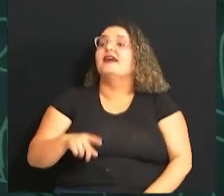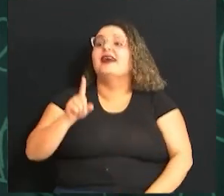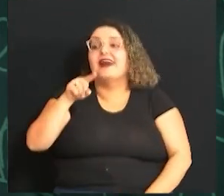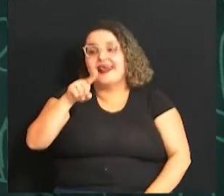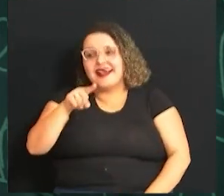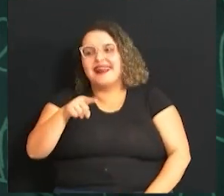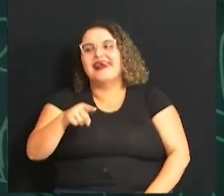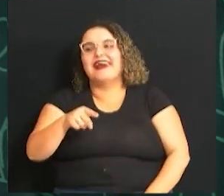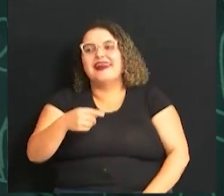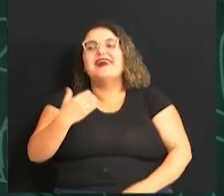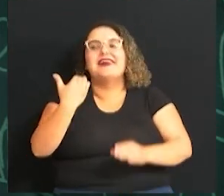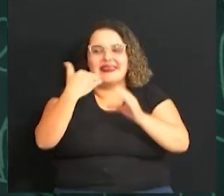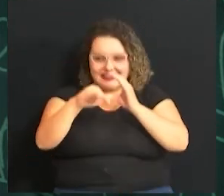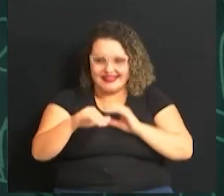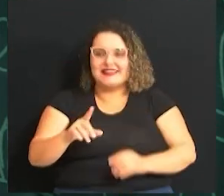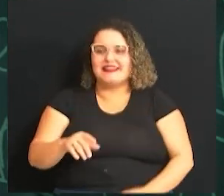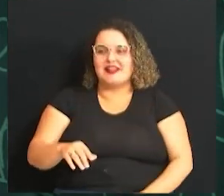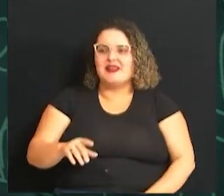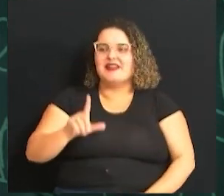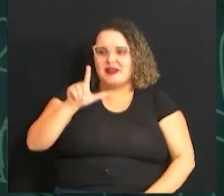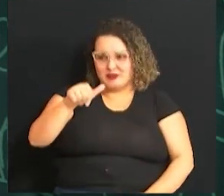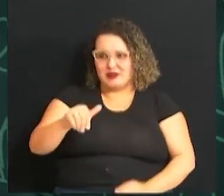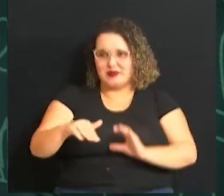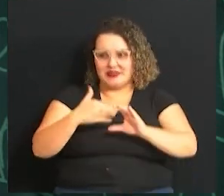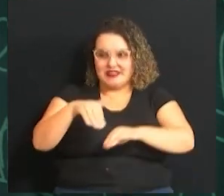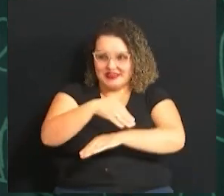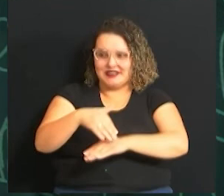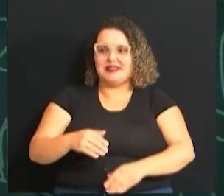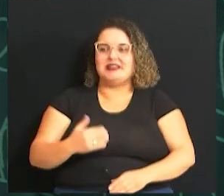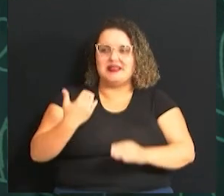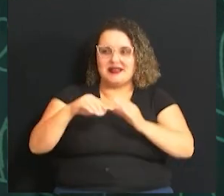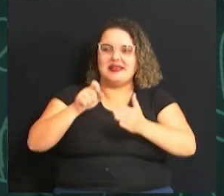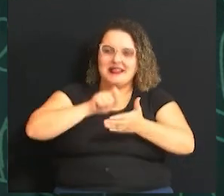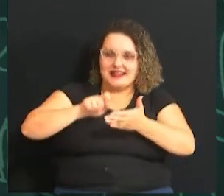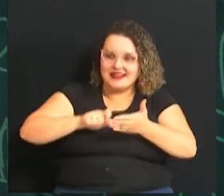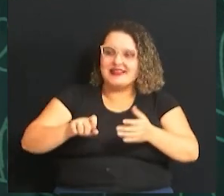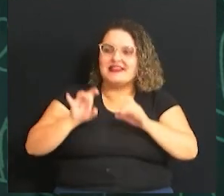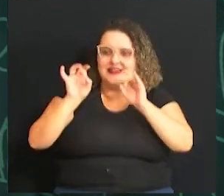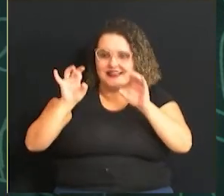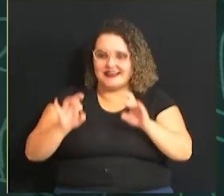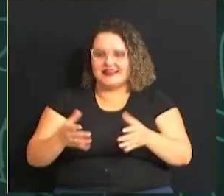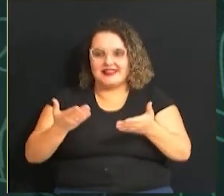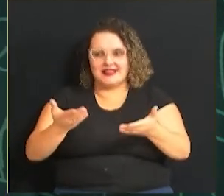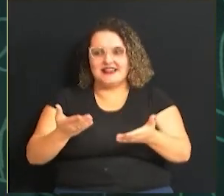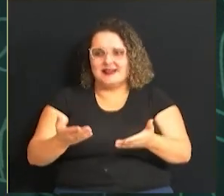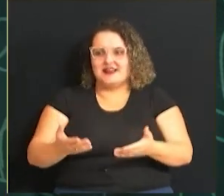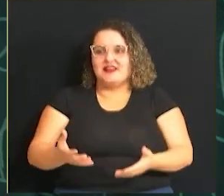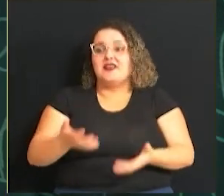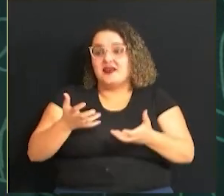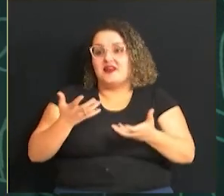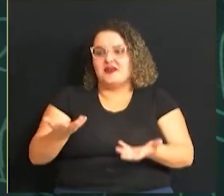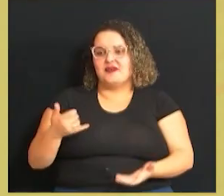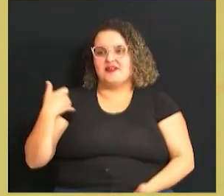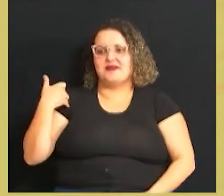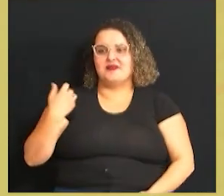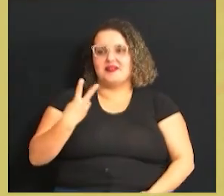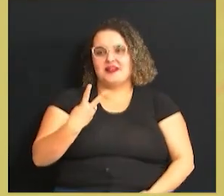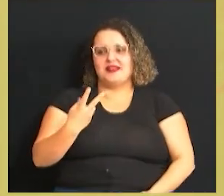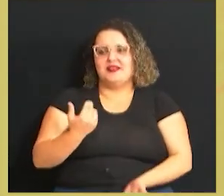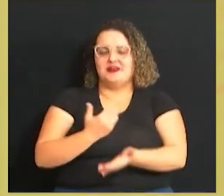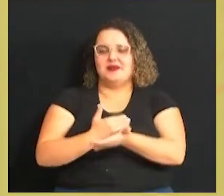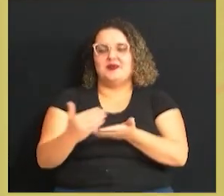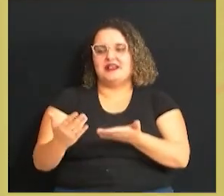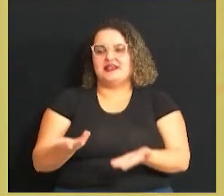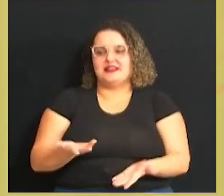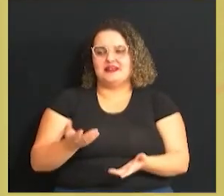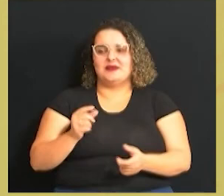também trabalha com livro. Vou te mandar um, depois você me manda seu endereço, eu vou te mandar um autografado especial aí pro seu filho. Faço questão, meu filho tá